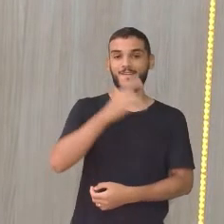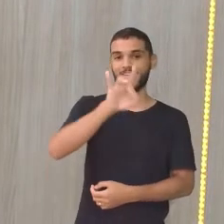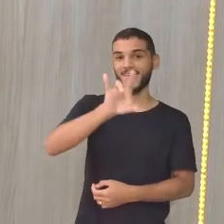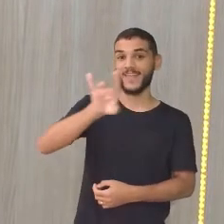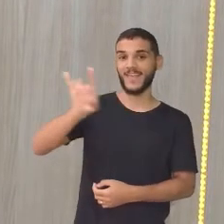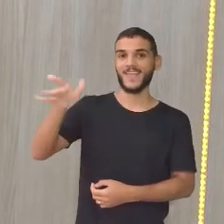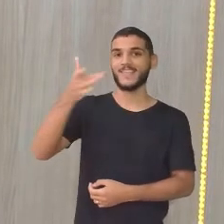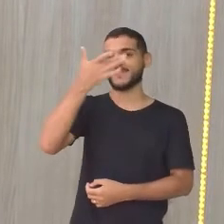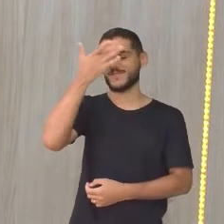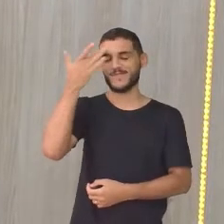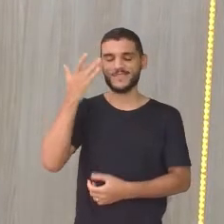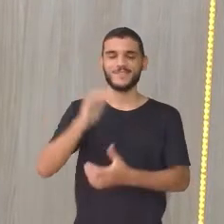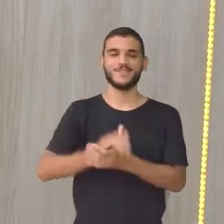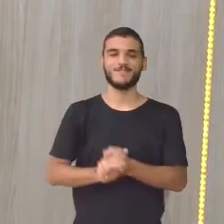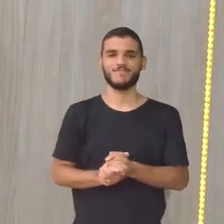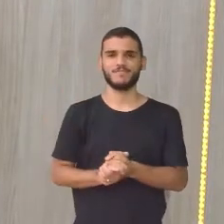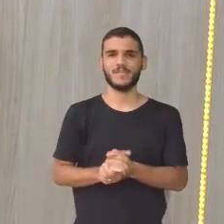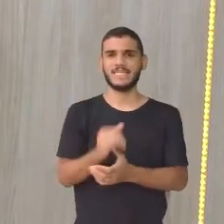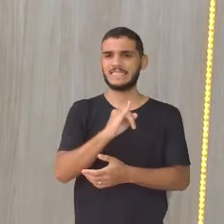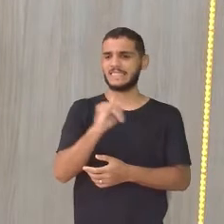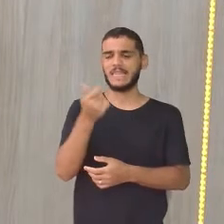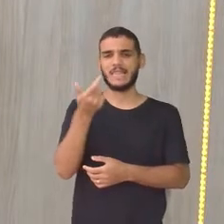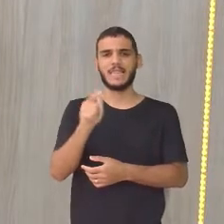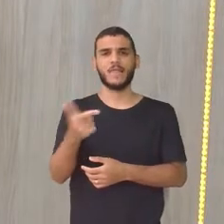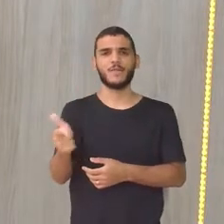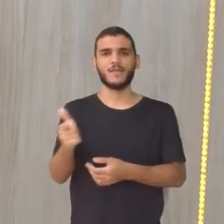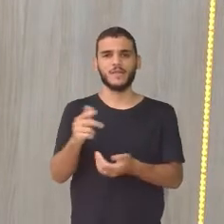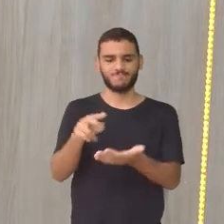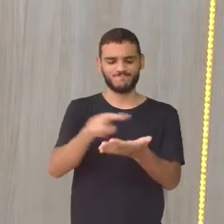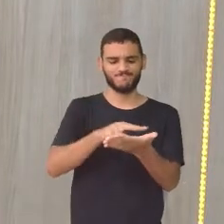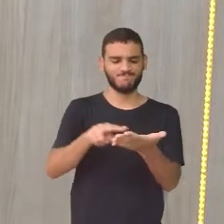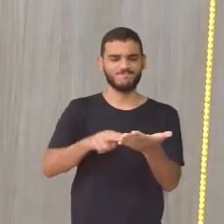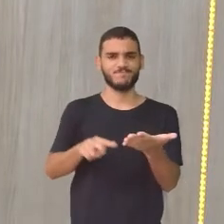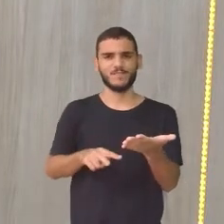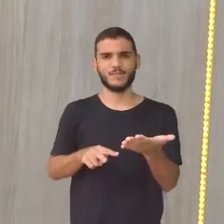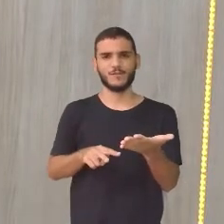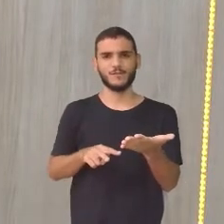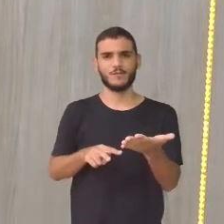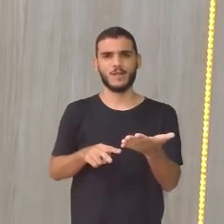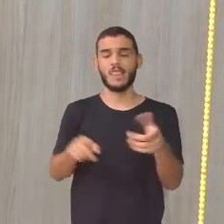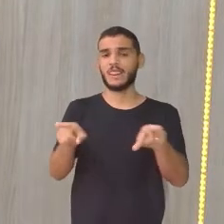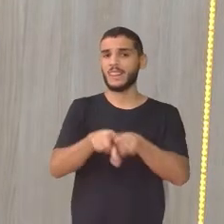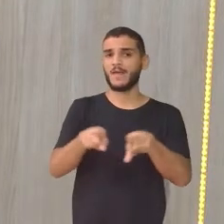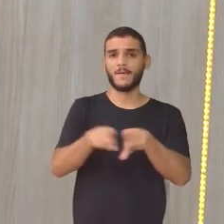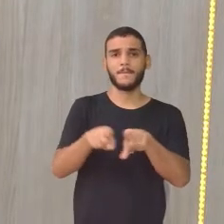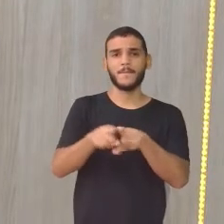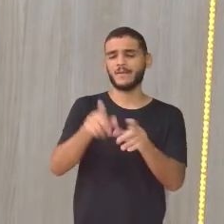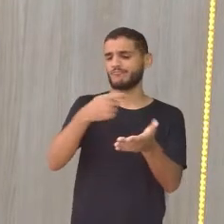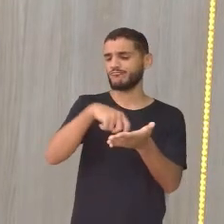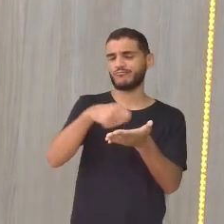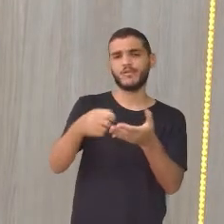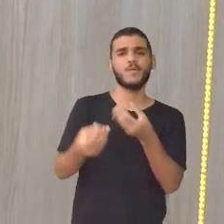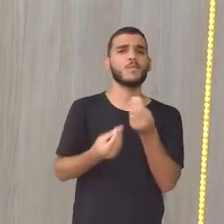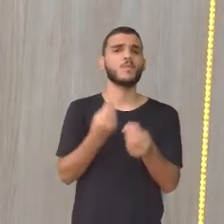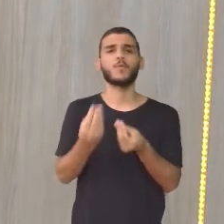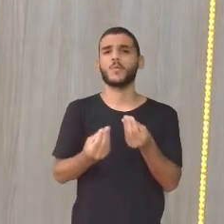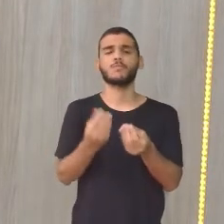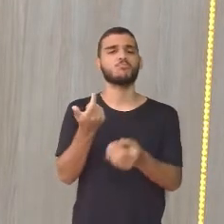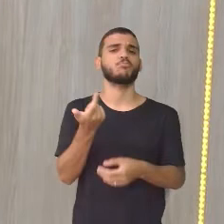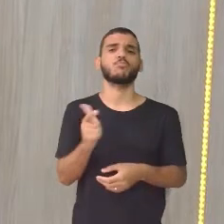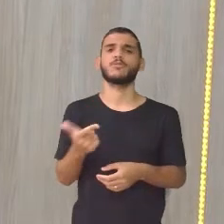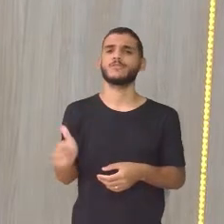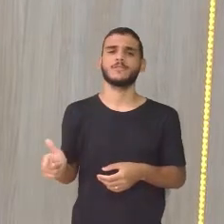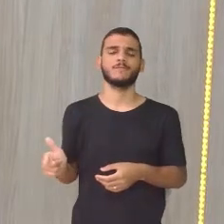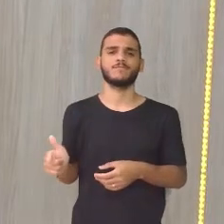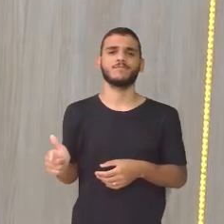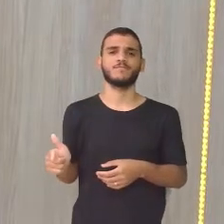viver sem a leitura. Se não há leitura, também não há uma escrita, não é? Então, é a partir da leitura